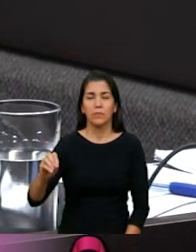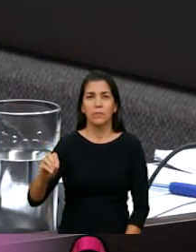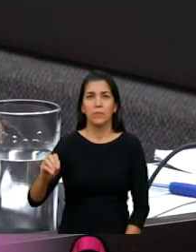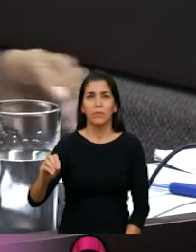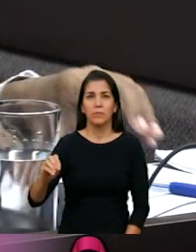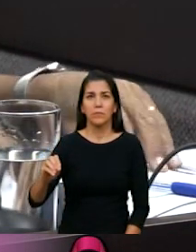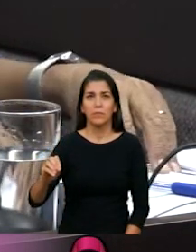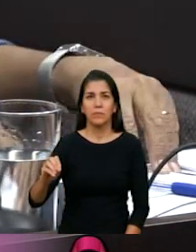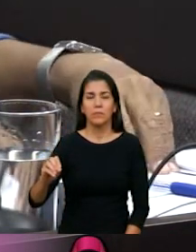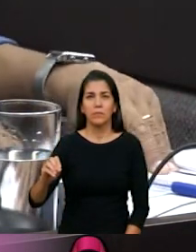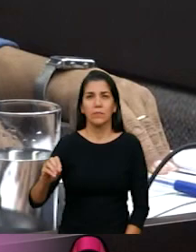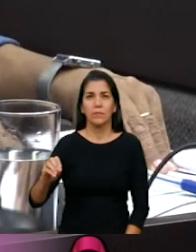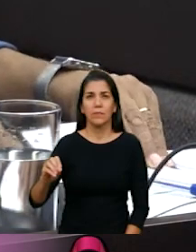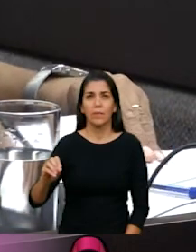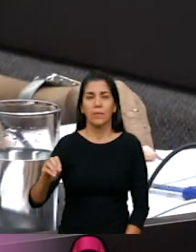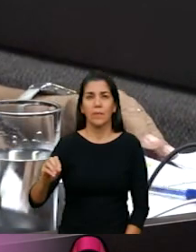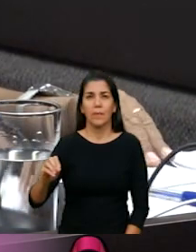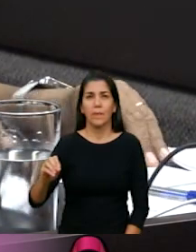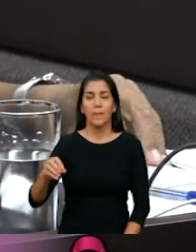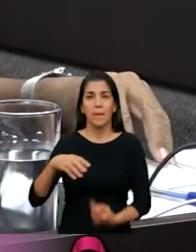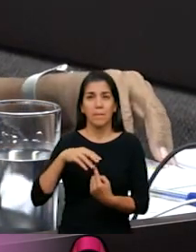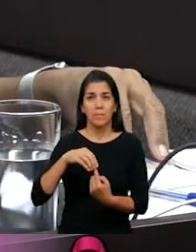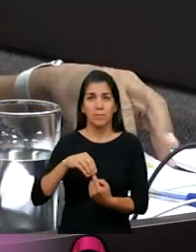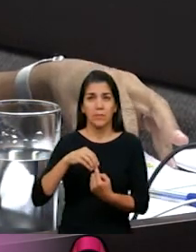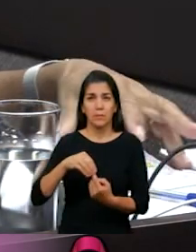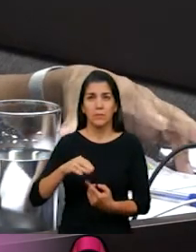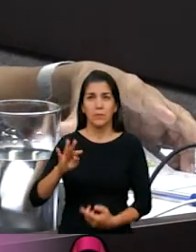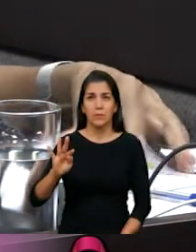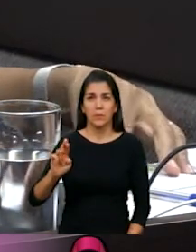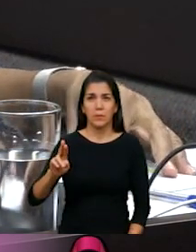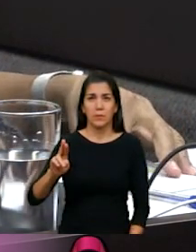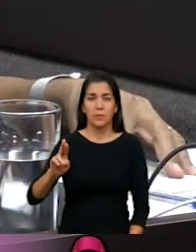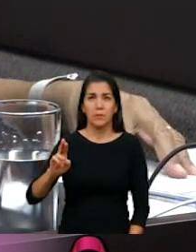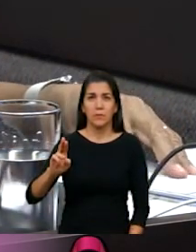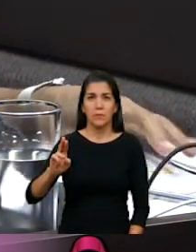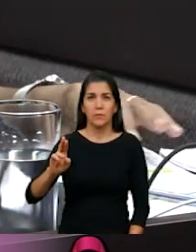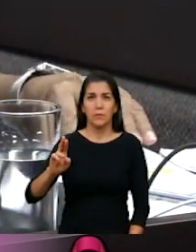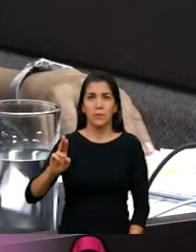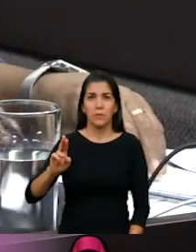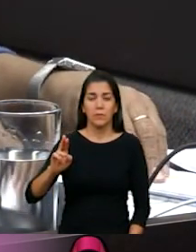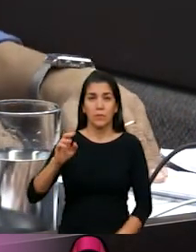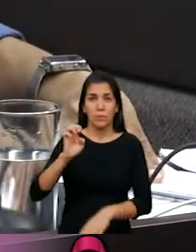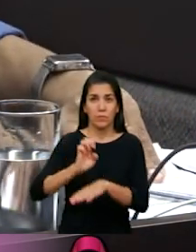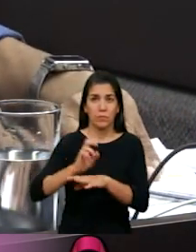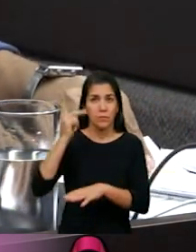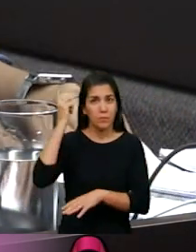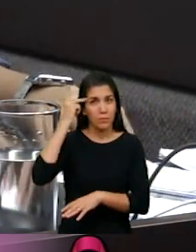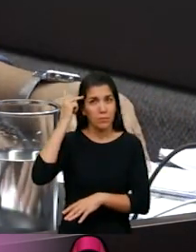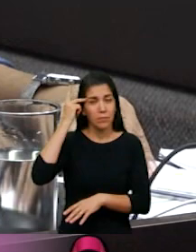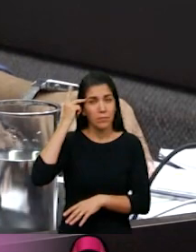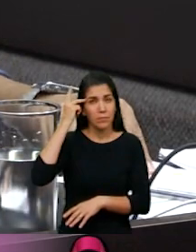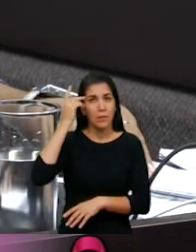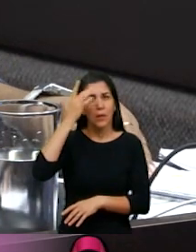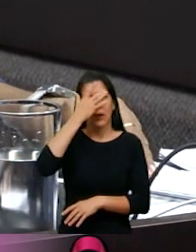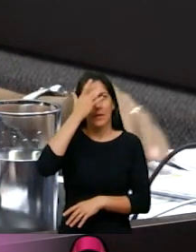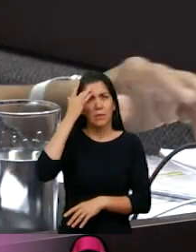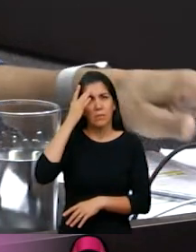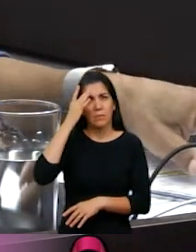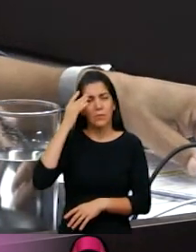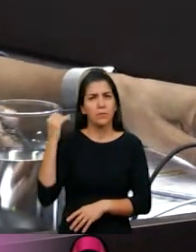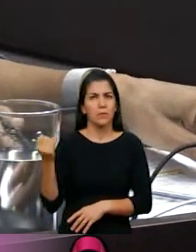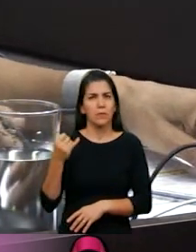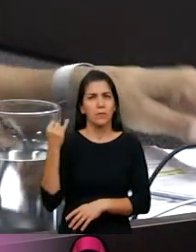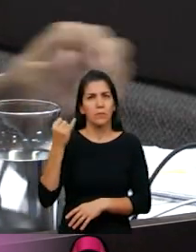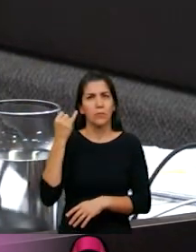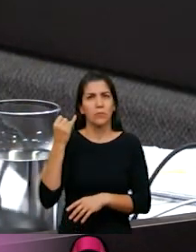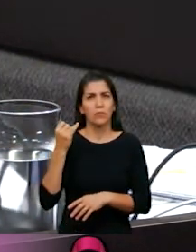é protagonista no Tribunal de Contas do Estado de São Paulo e uma pessoa sempre